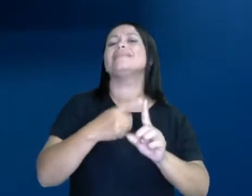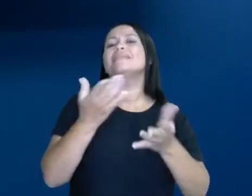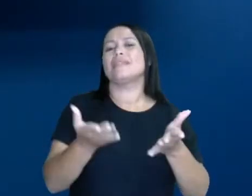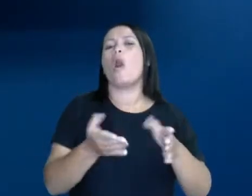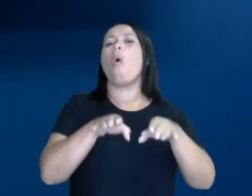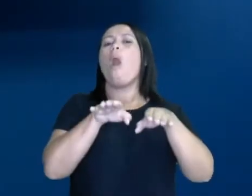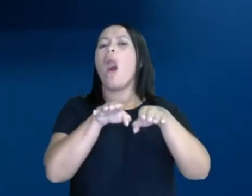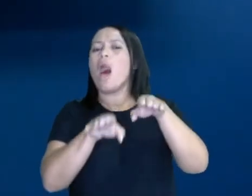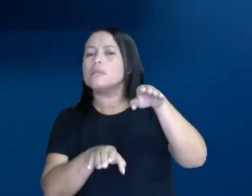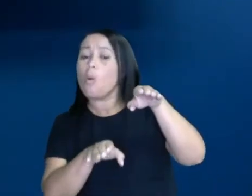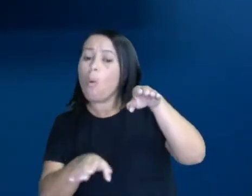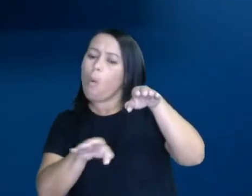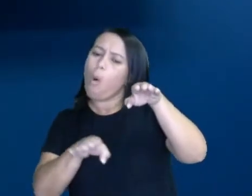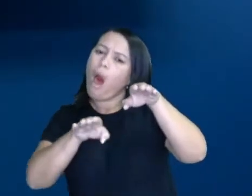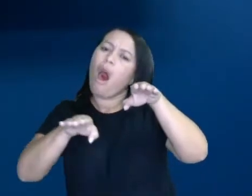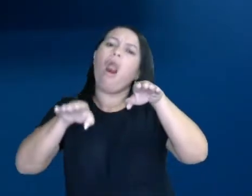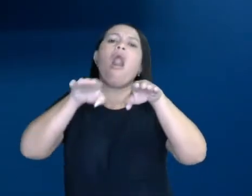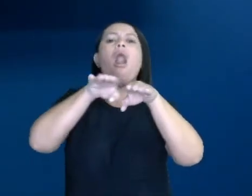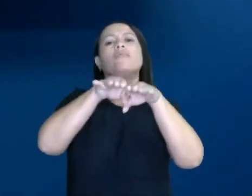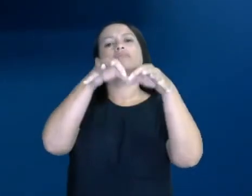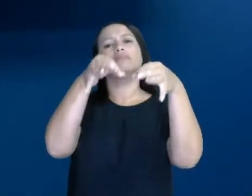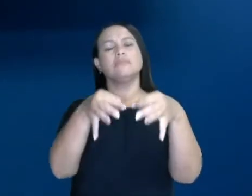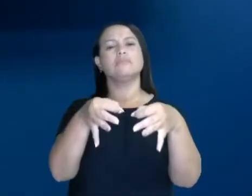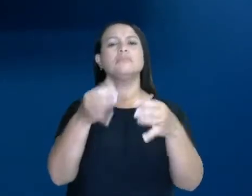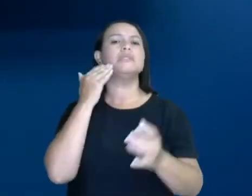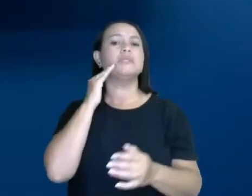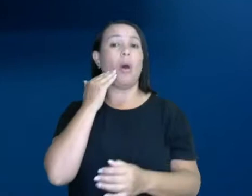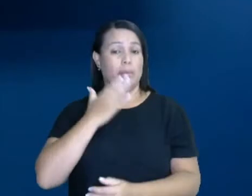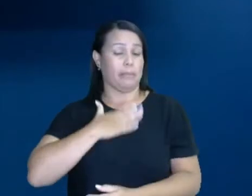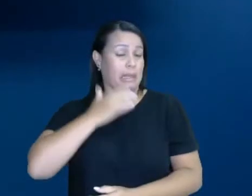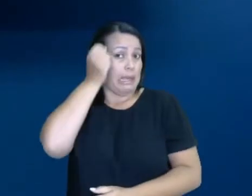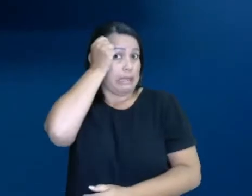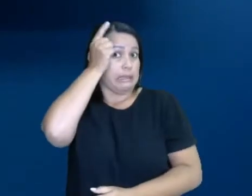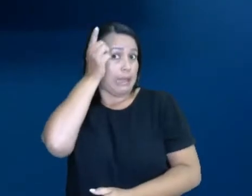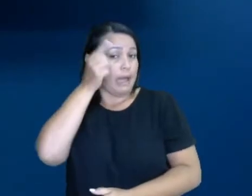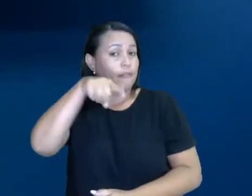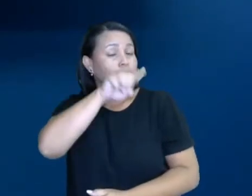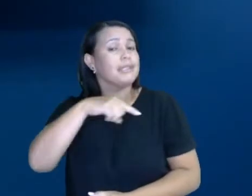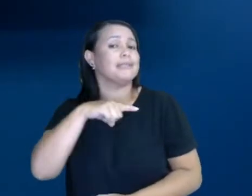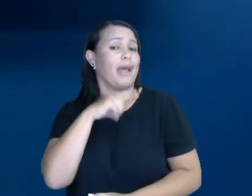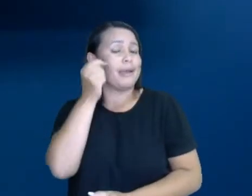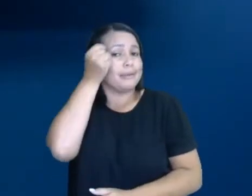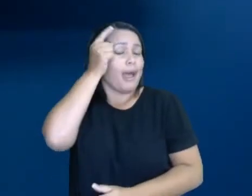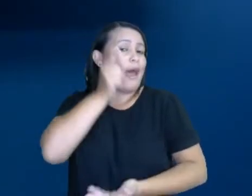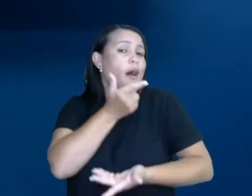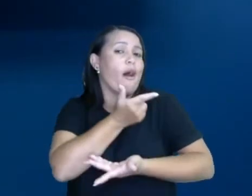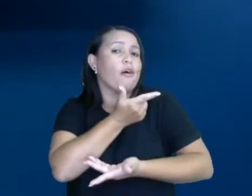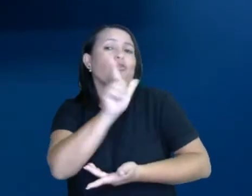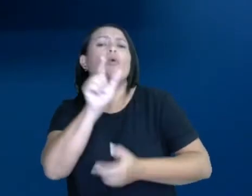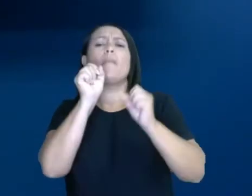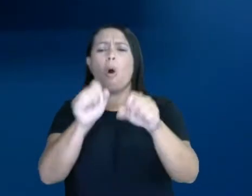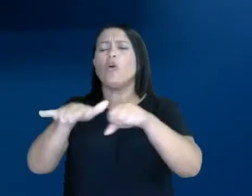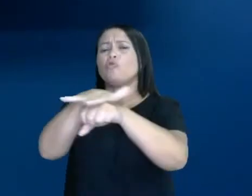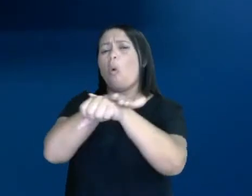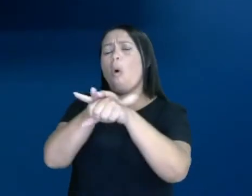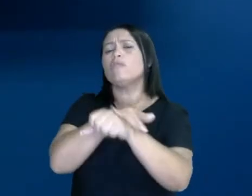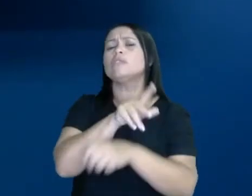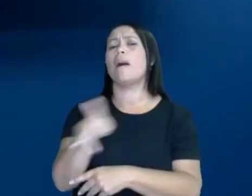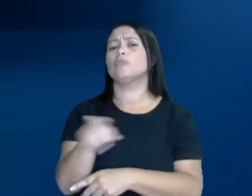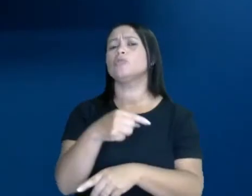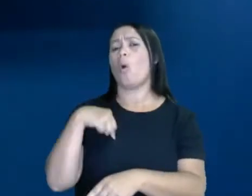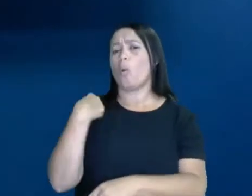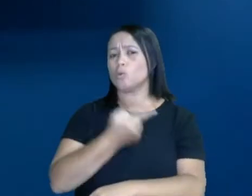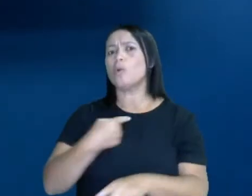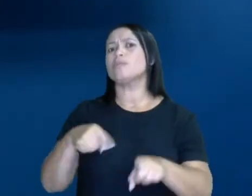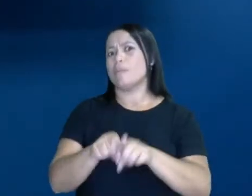combatendo a desigualdade social da forma mais justa possível. Mas essa é a minha ideia. Se você tem outras, pode falar com a sua professora, mandar para a gente,